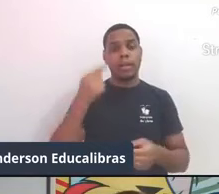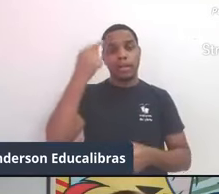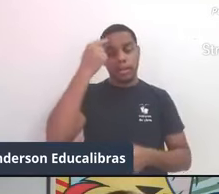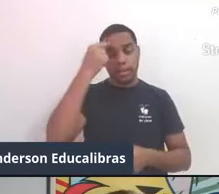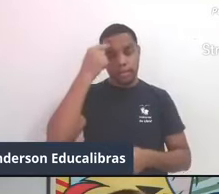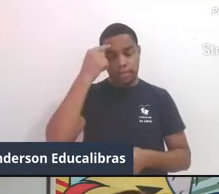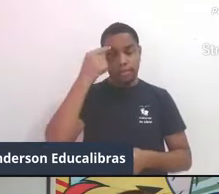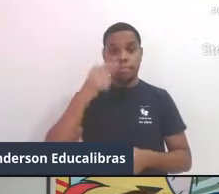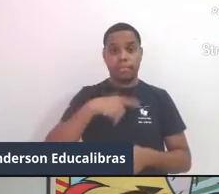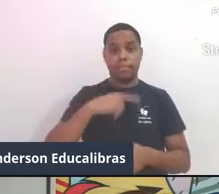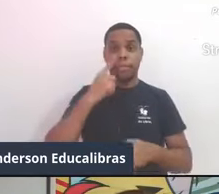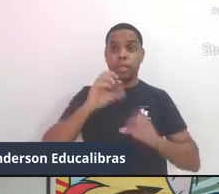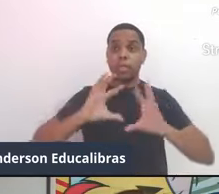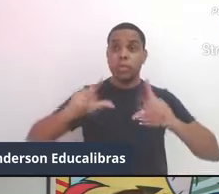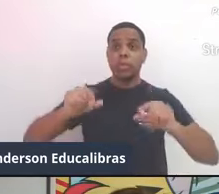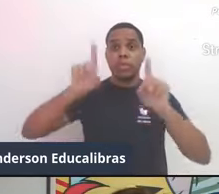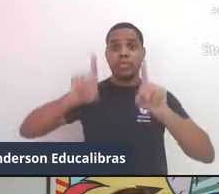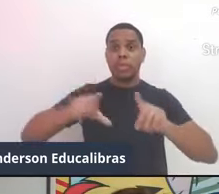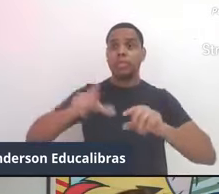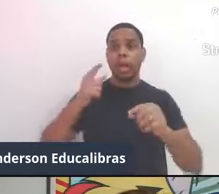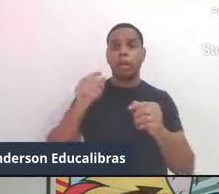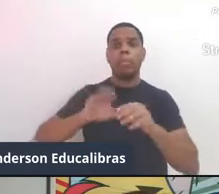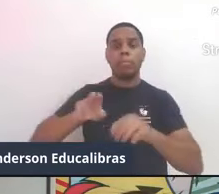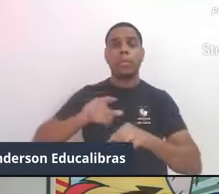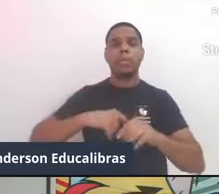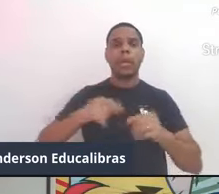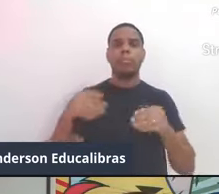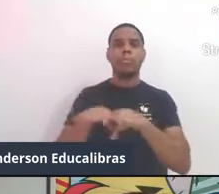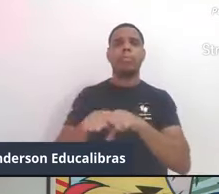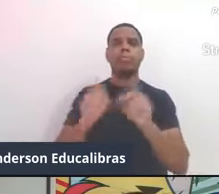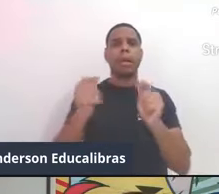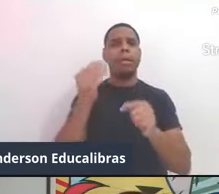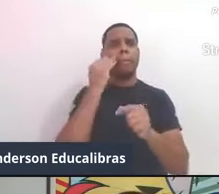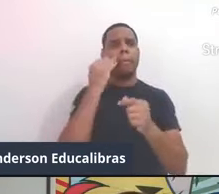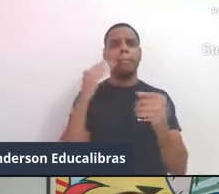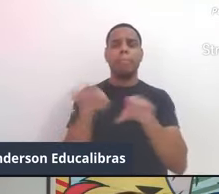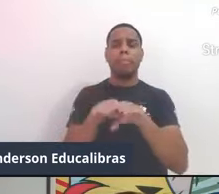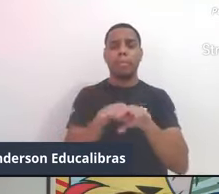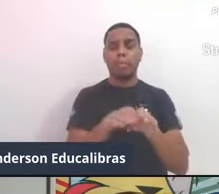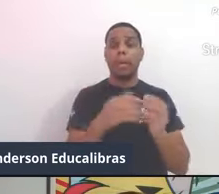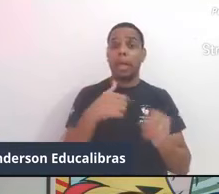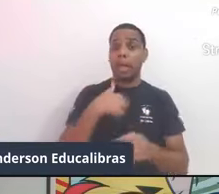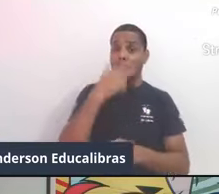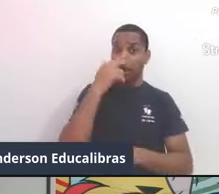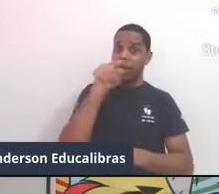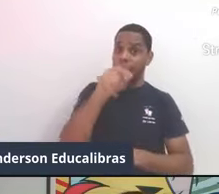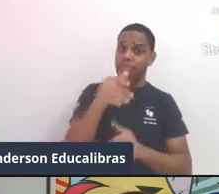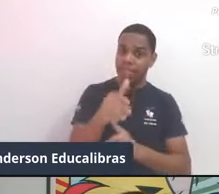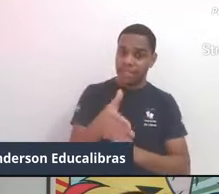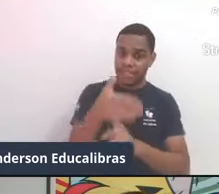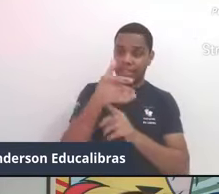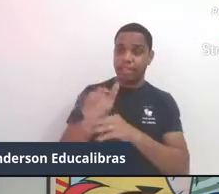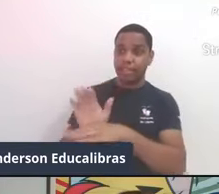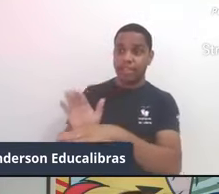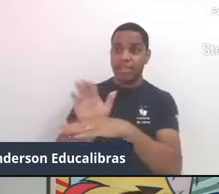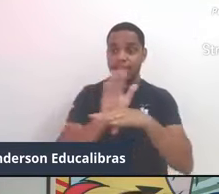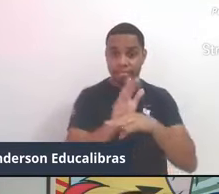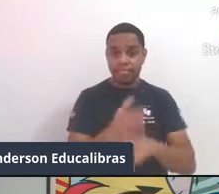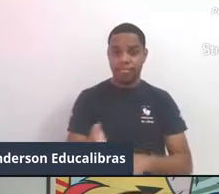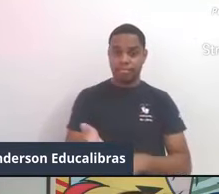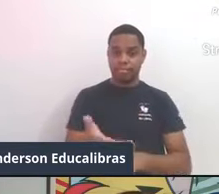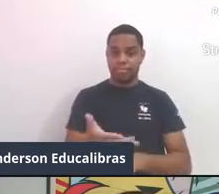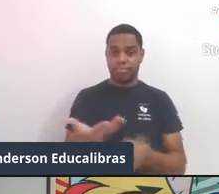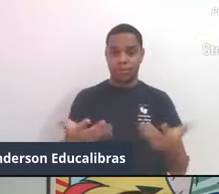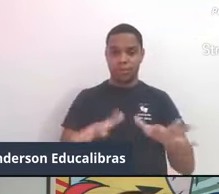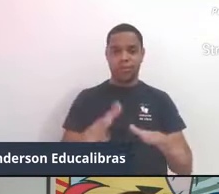que é transversal a todas as deficiências, então é muito democrático. Então, é esse lado que eu acho que a tecnologia vai ajudar a acelerar a inclusão da